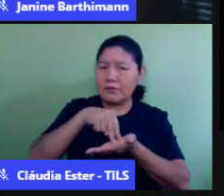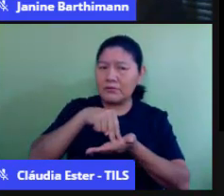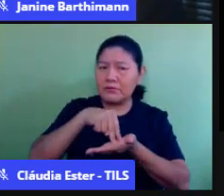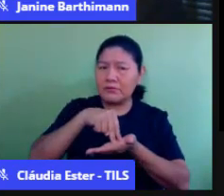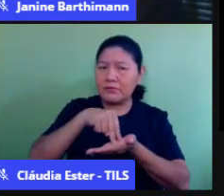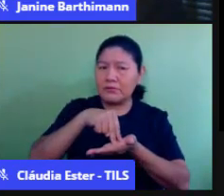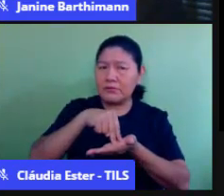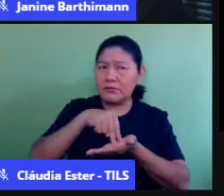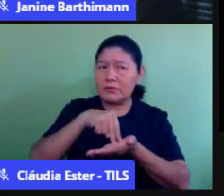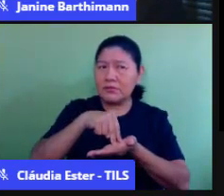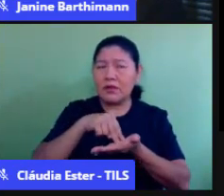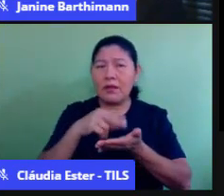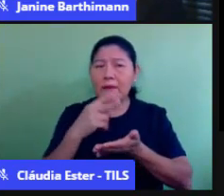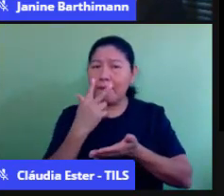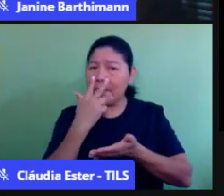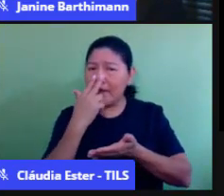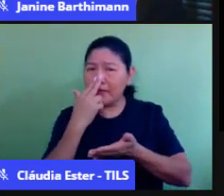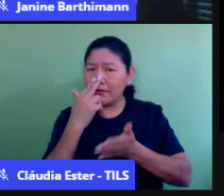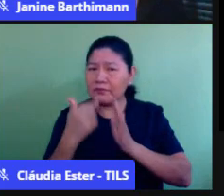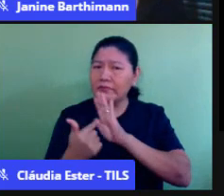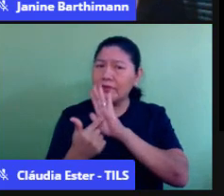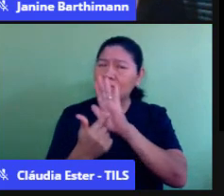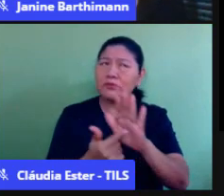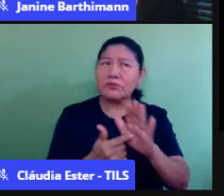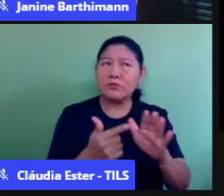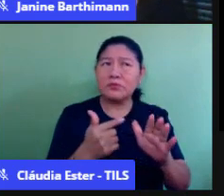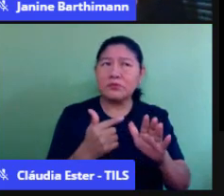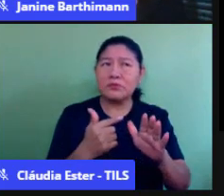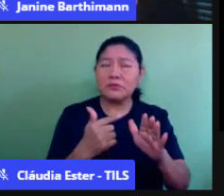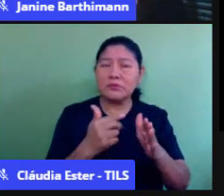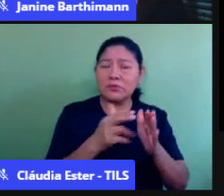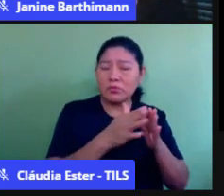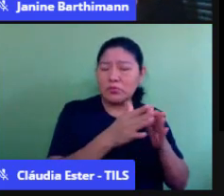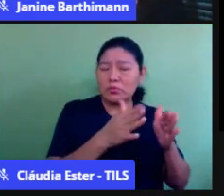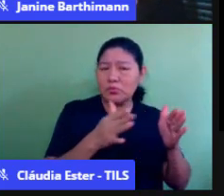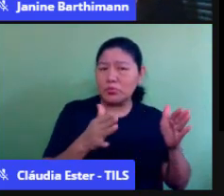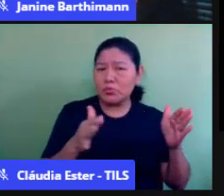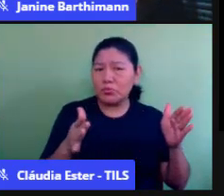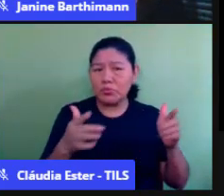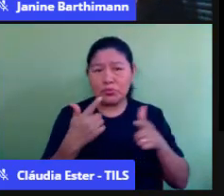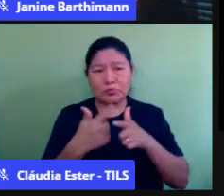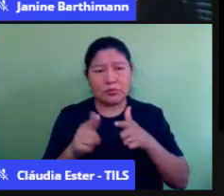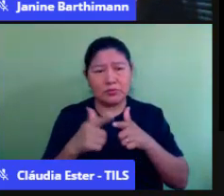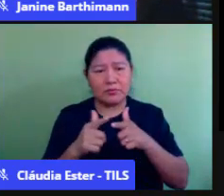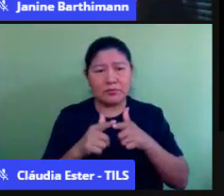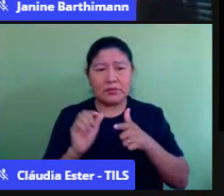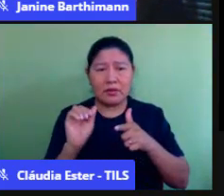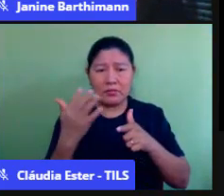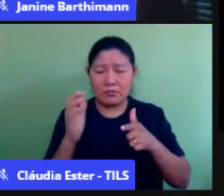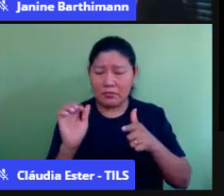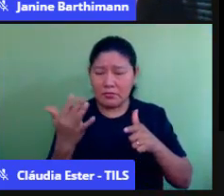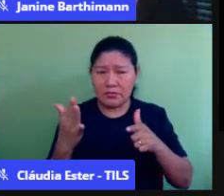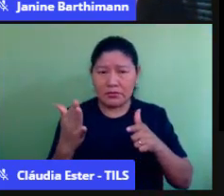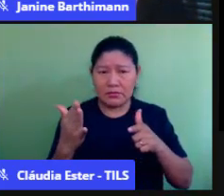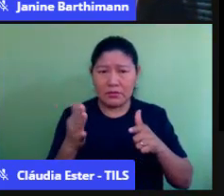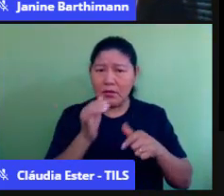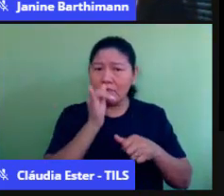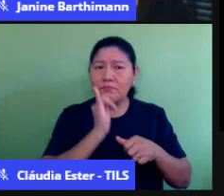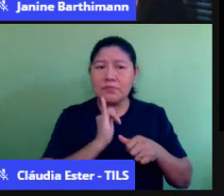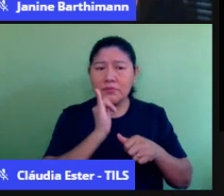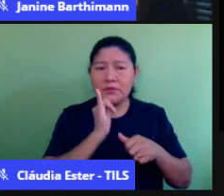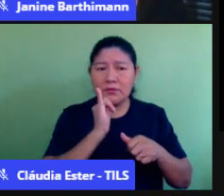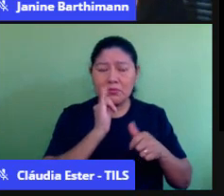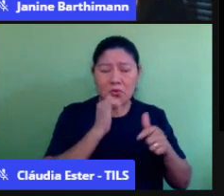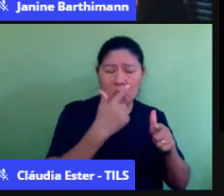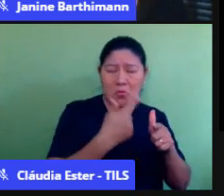em causa que explica todo o resto. Por exemplo, a crise financeira permanente é utilizada para